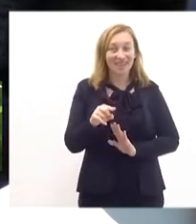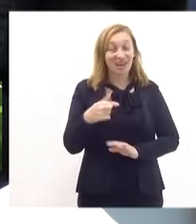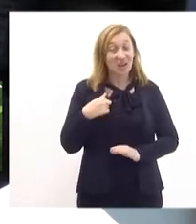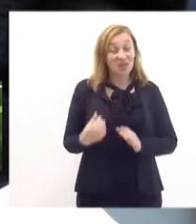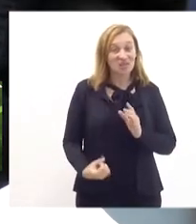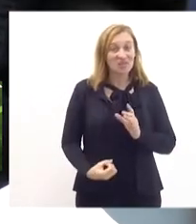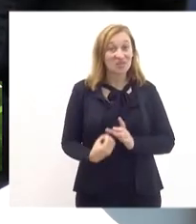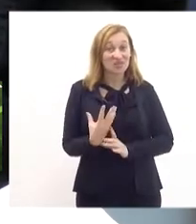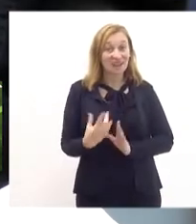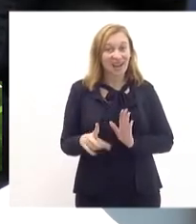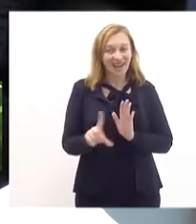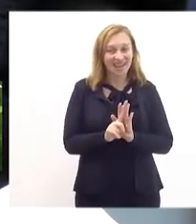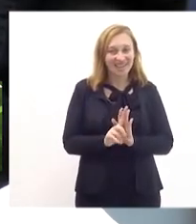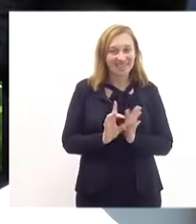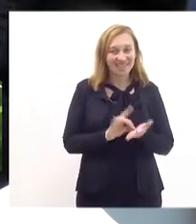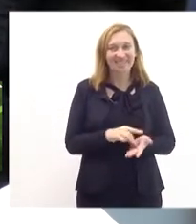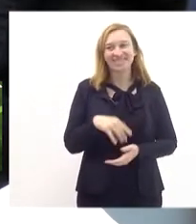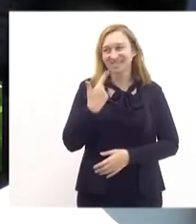lei original.